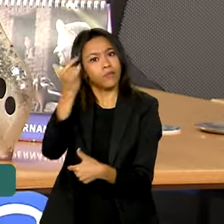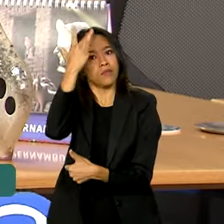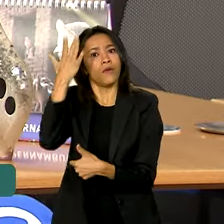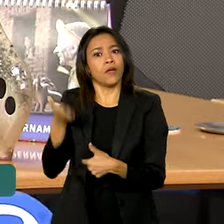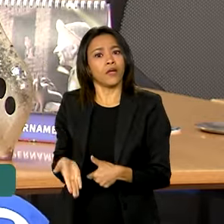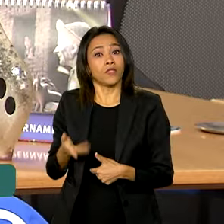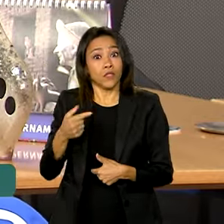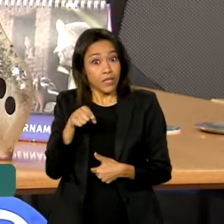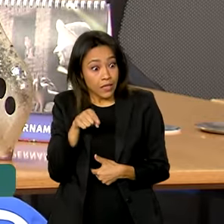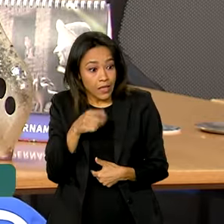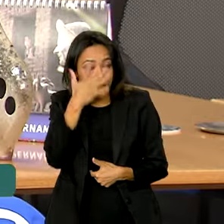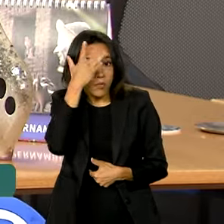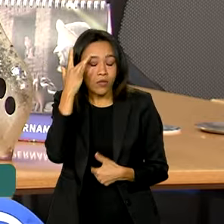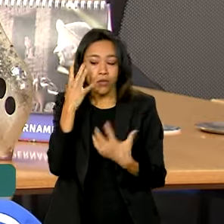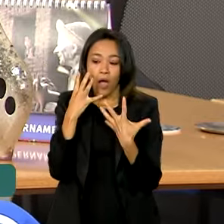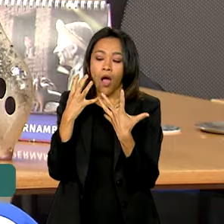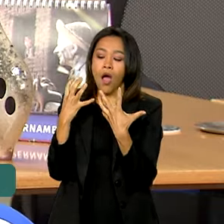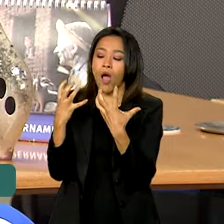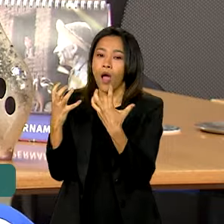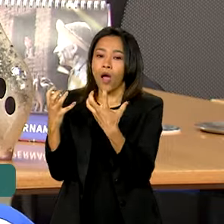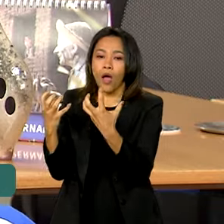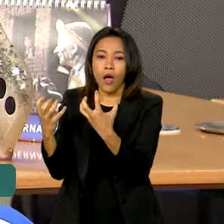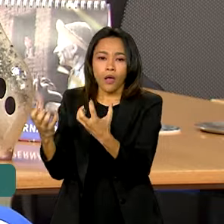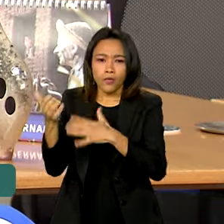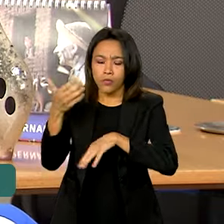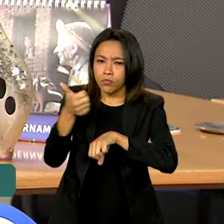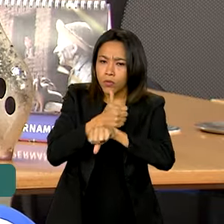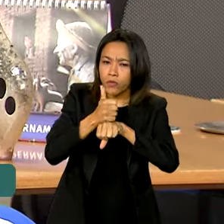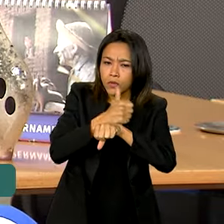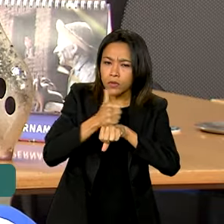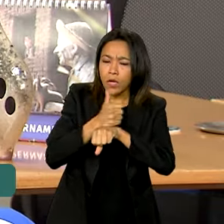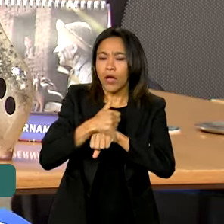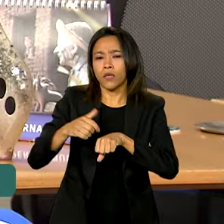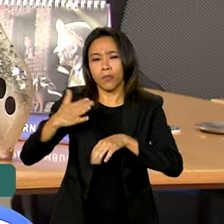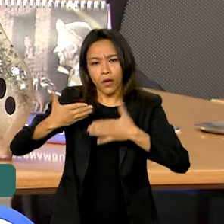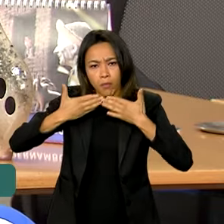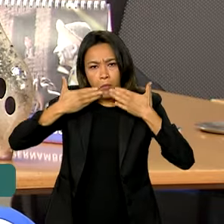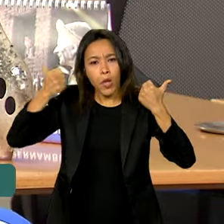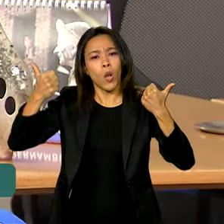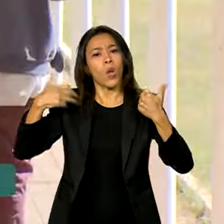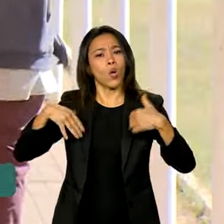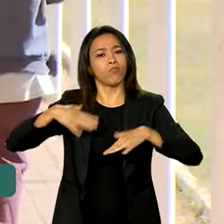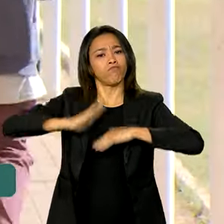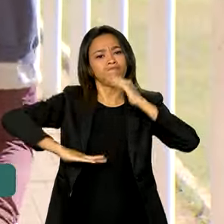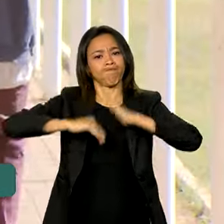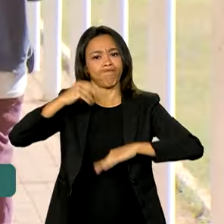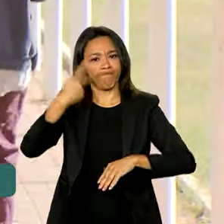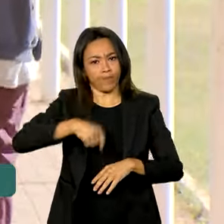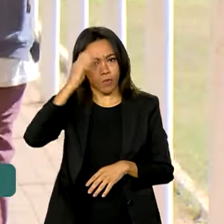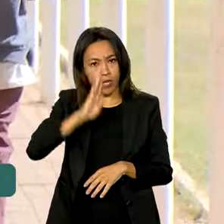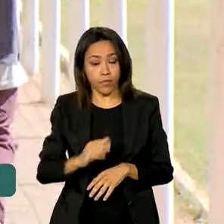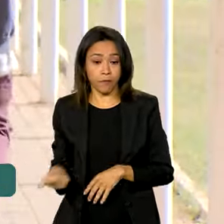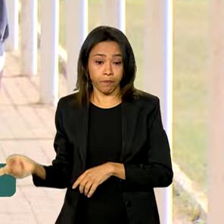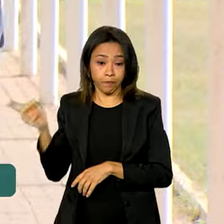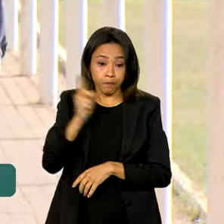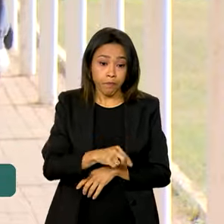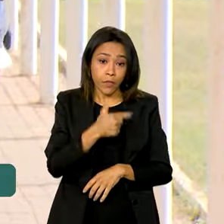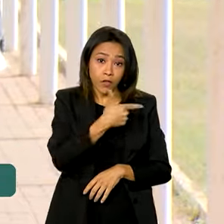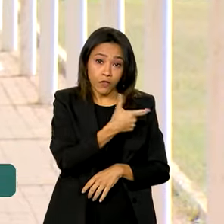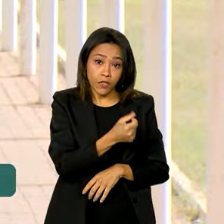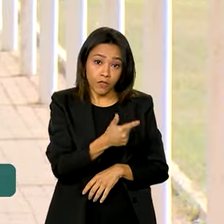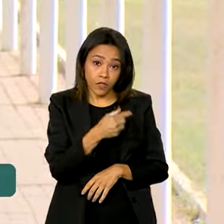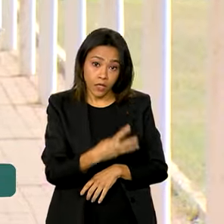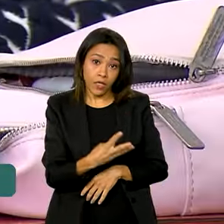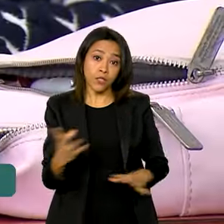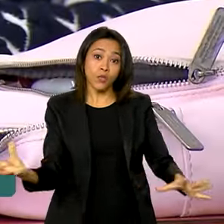têm atraído as pessoas, os profissionais, para se qualificarem mais no nosso país. Em 2023,